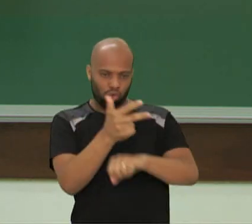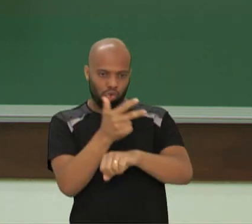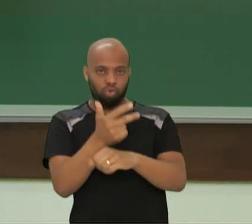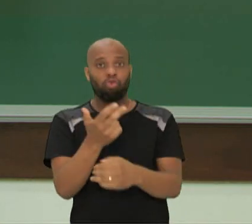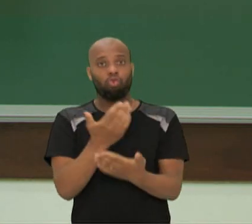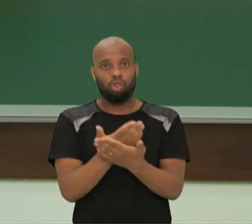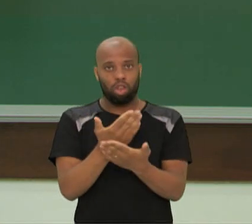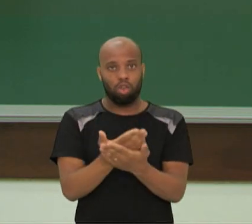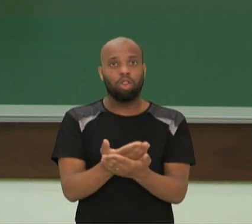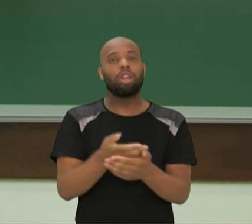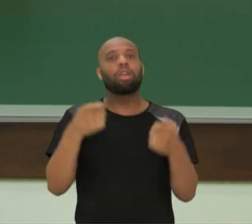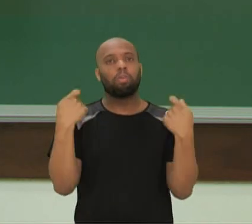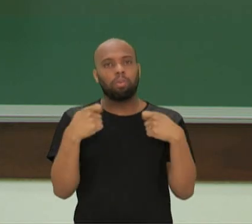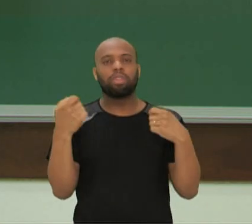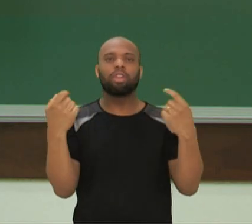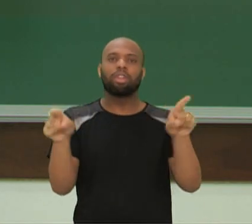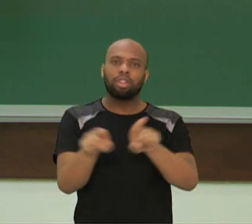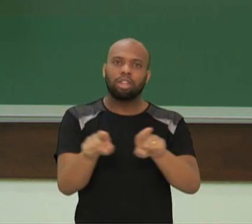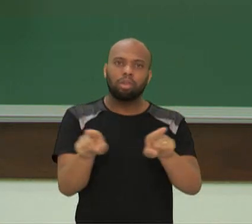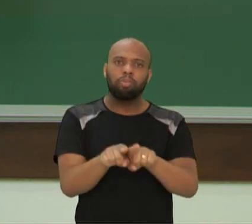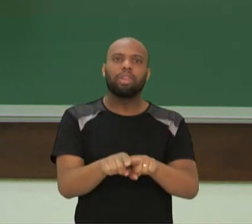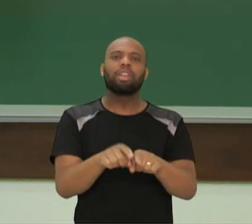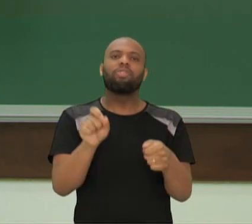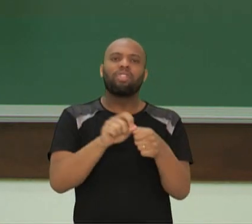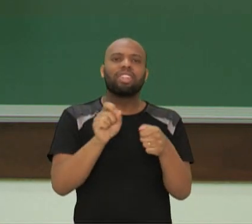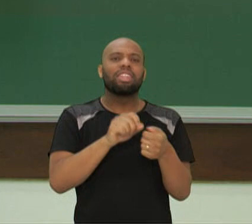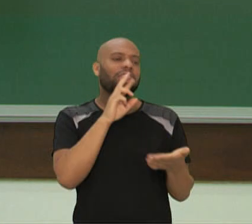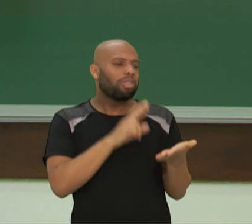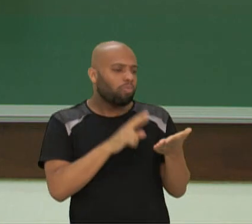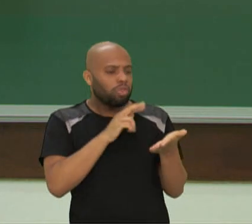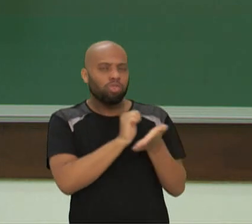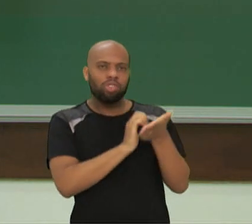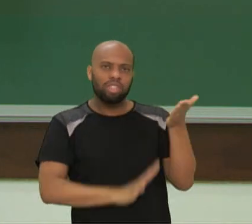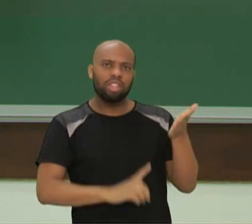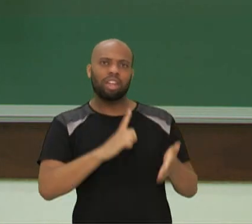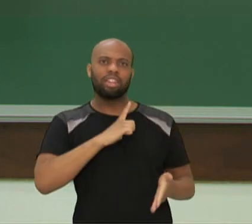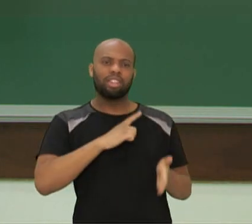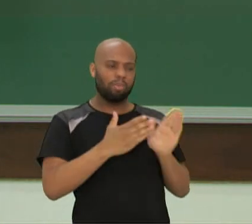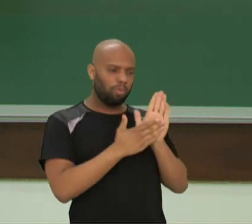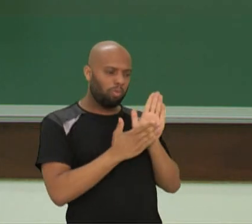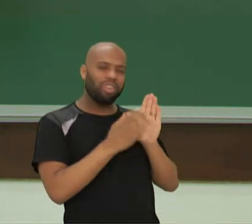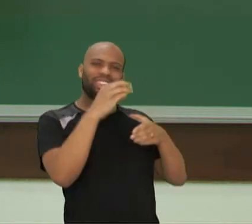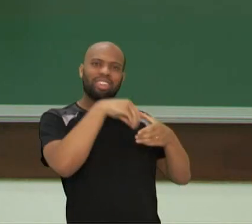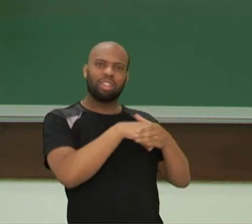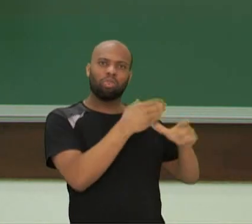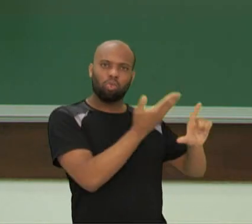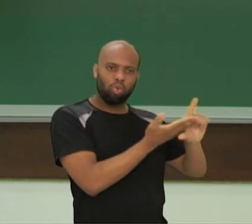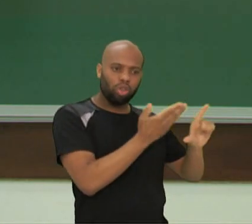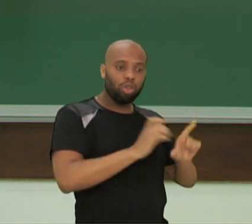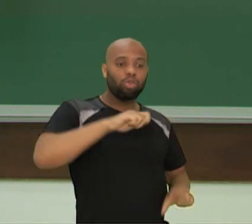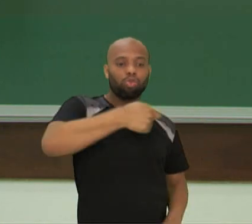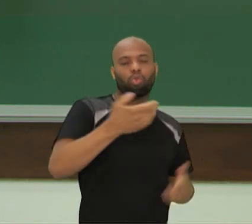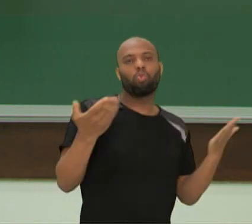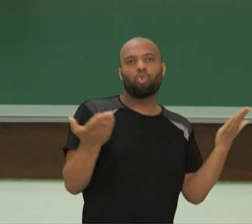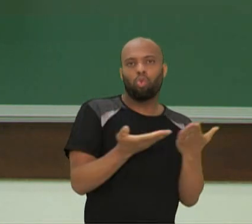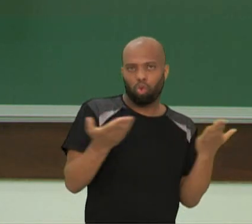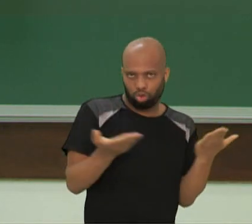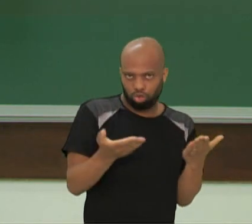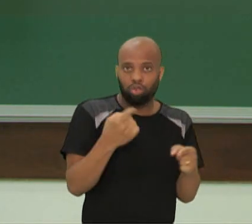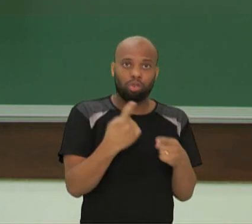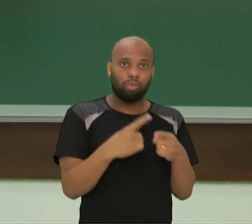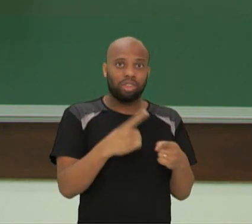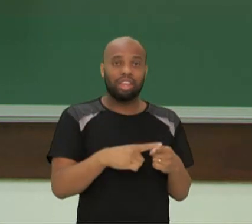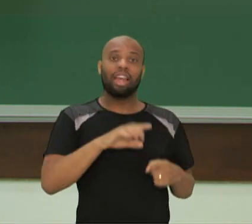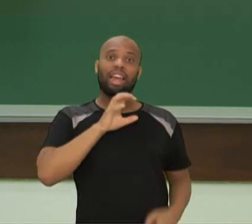se esqueça de enviar a atividade que está lá proposta no Class referente a essa aula, porque só